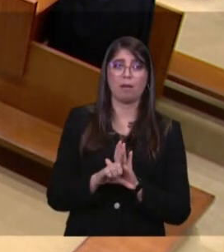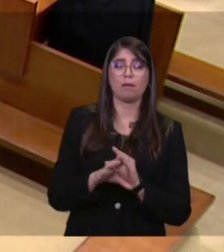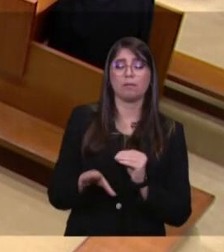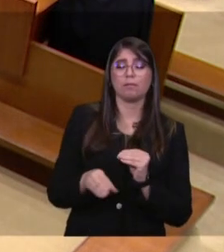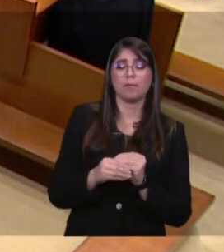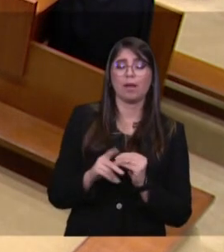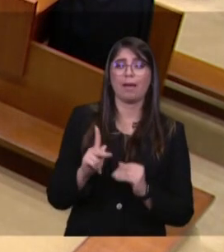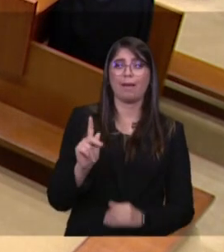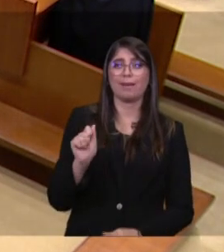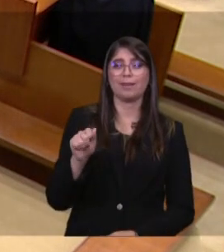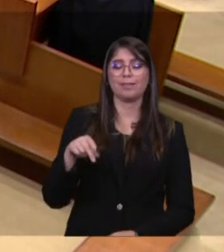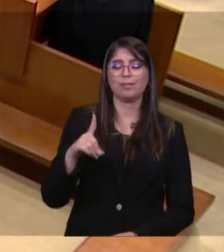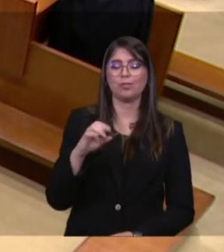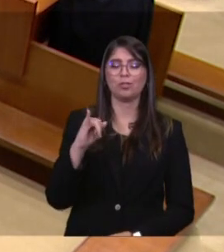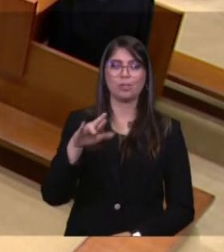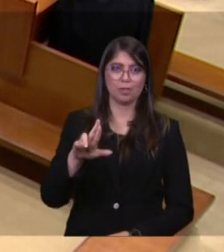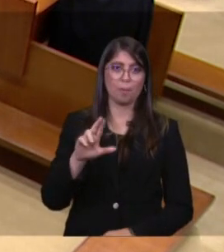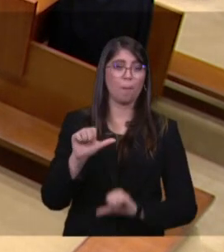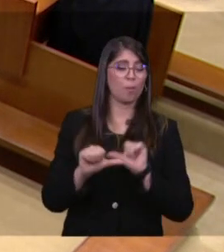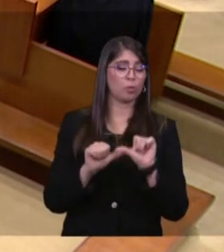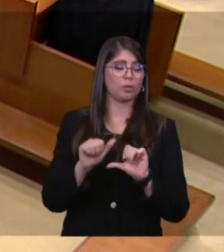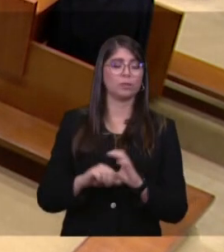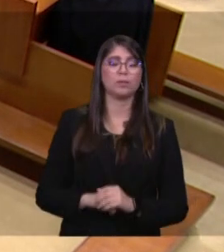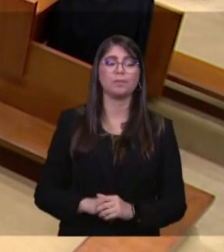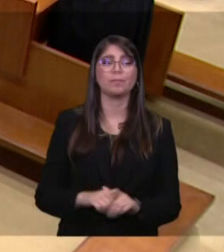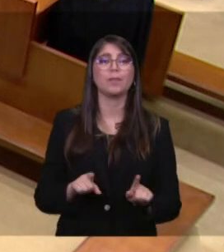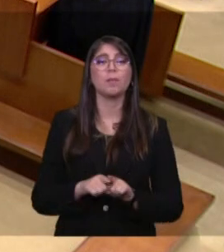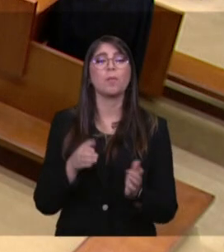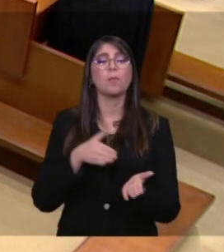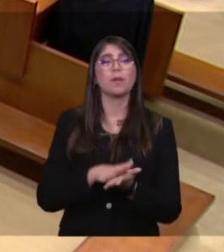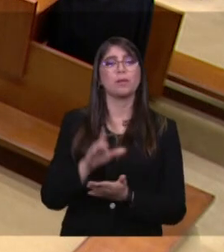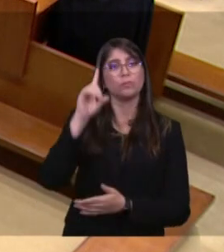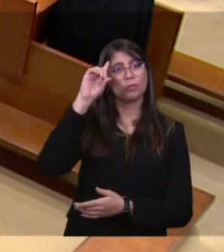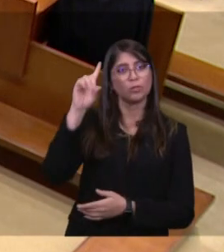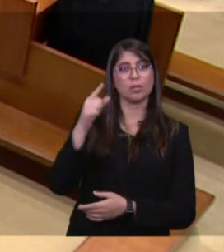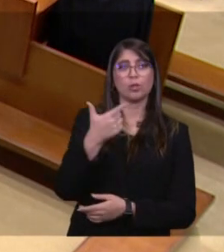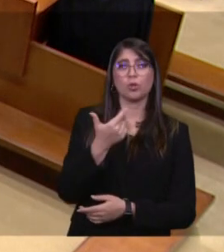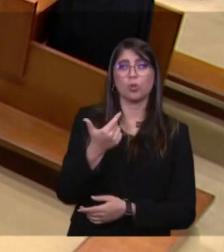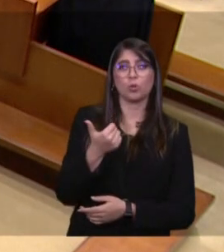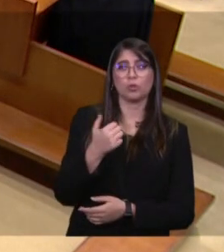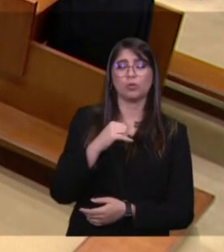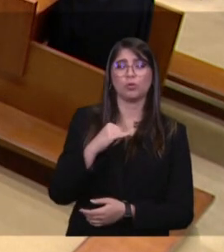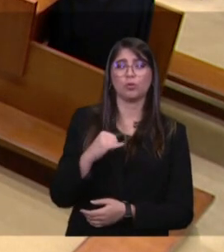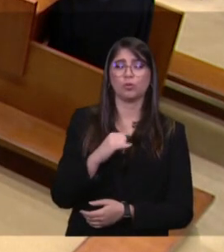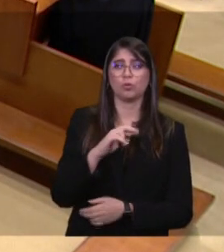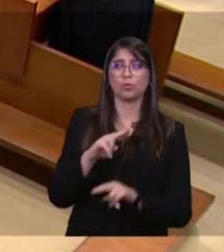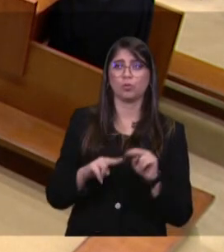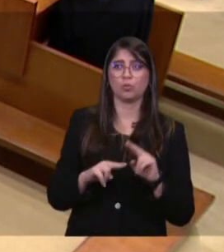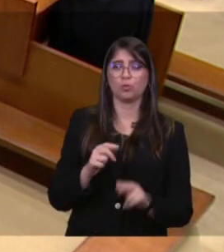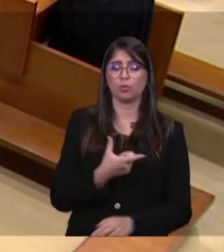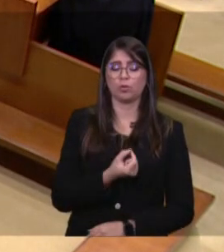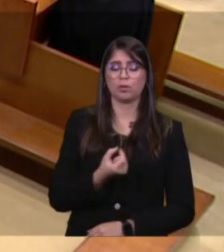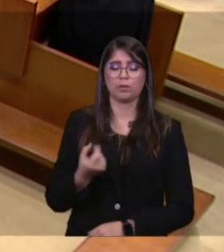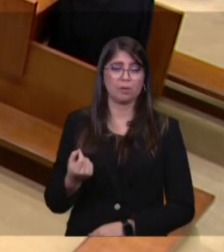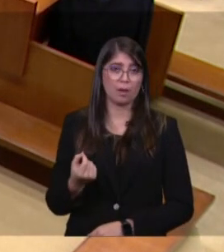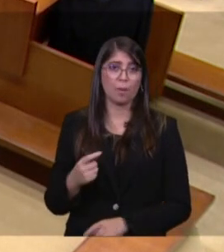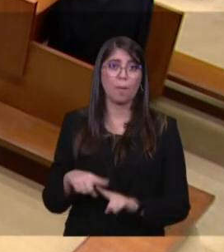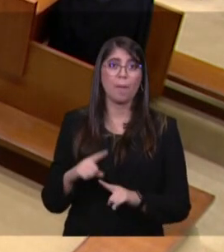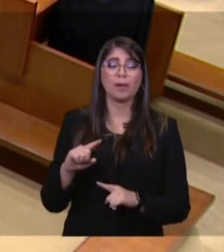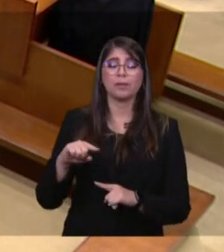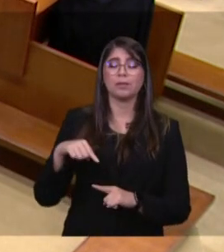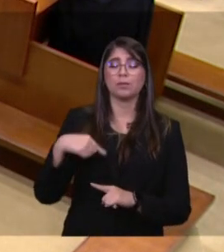Candir. E, havendo sido publicada em 12 de junho de 2000, previa sua vigência no mês